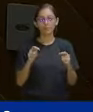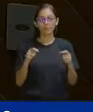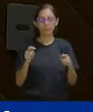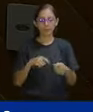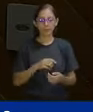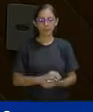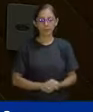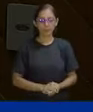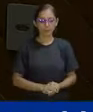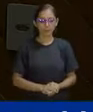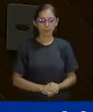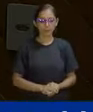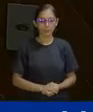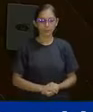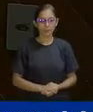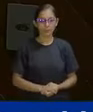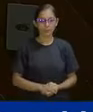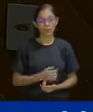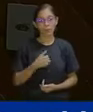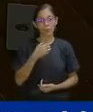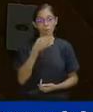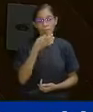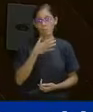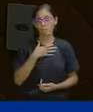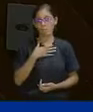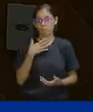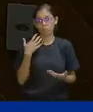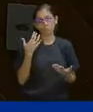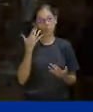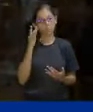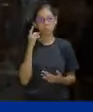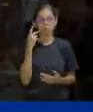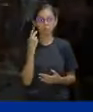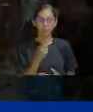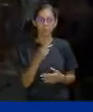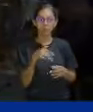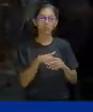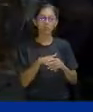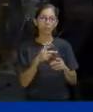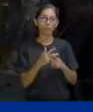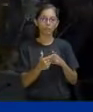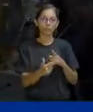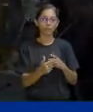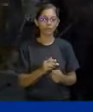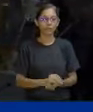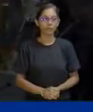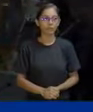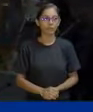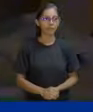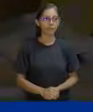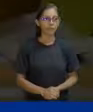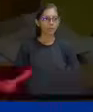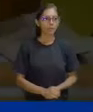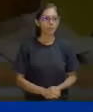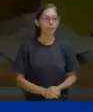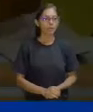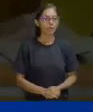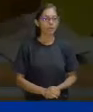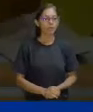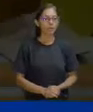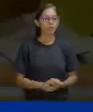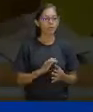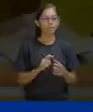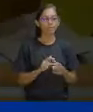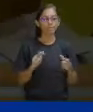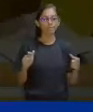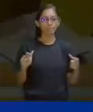Então, ele, na minha opinião, é o voto vencedor. Então, questão Imagem ampla do plenário. Maioria